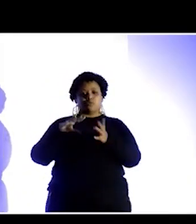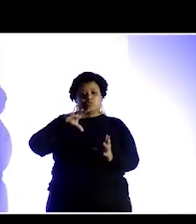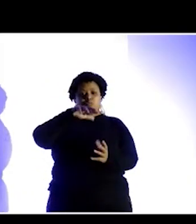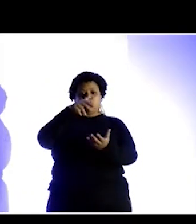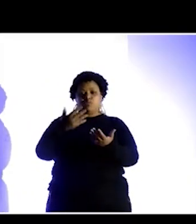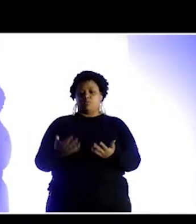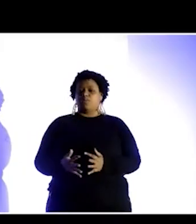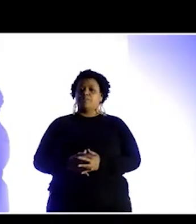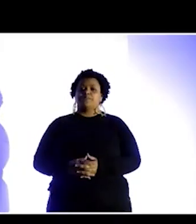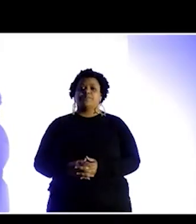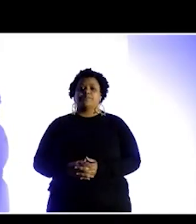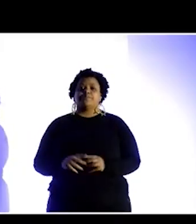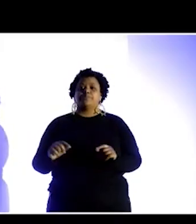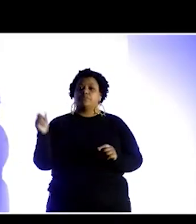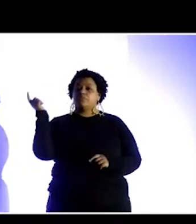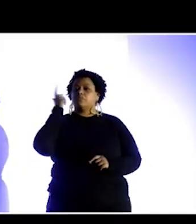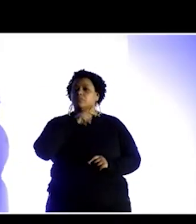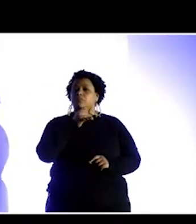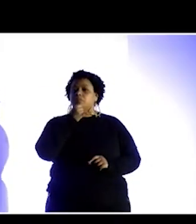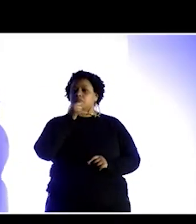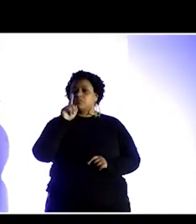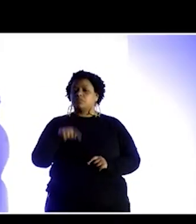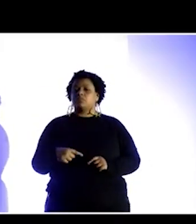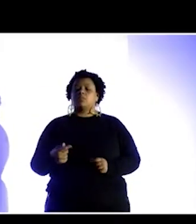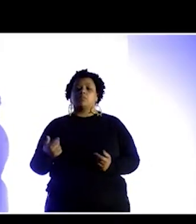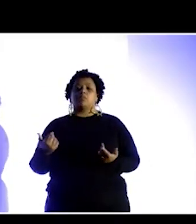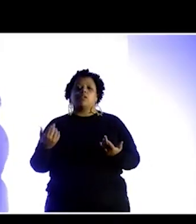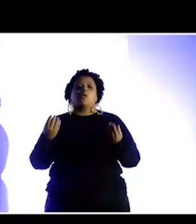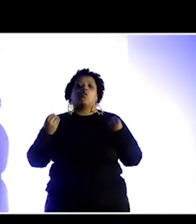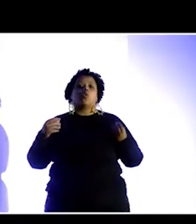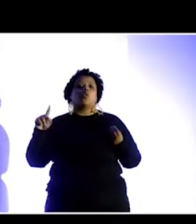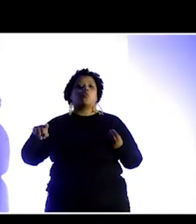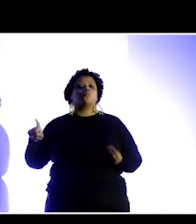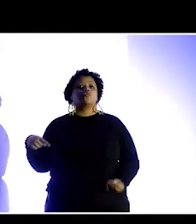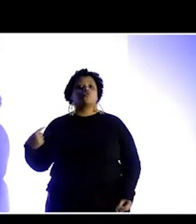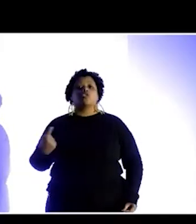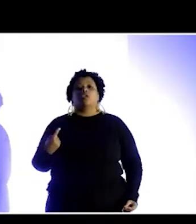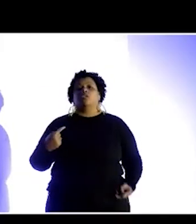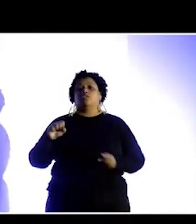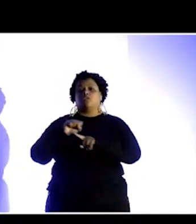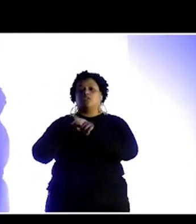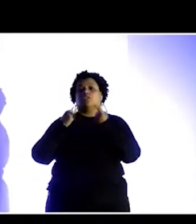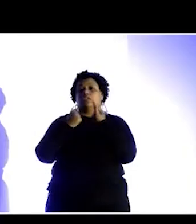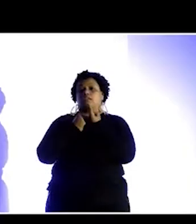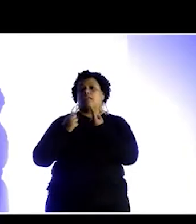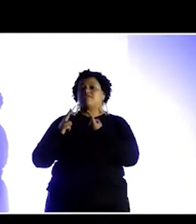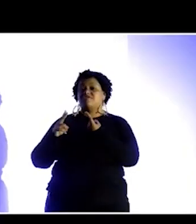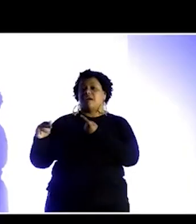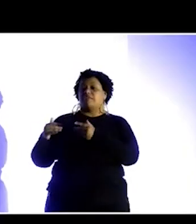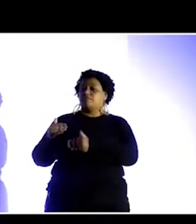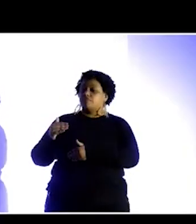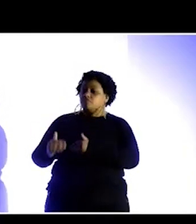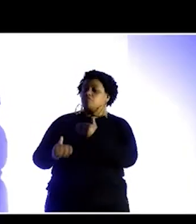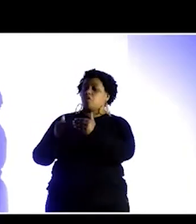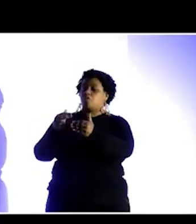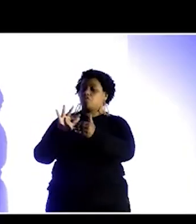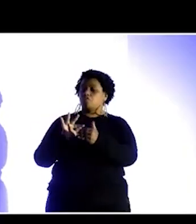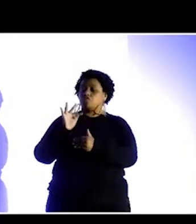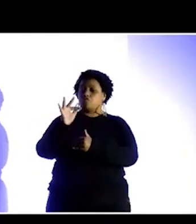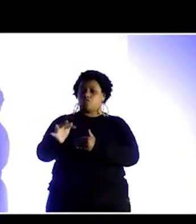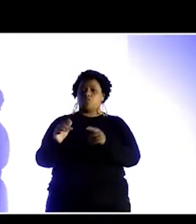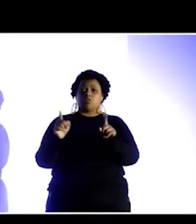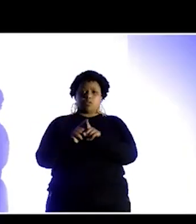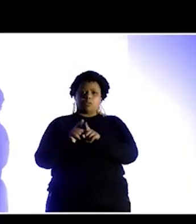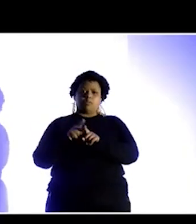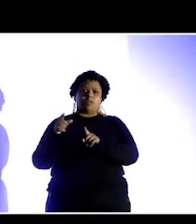Esse mundo, ele parte do princípio de como a nossa sociedade irá se desenvolver no futuro, e isso impacta diretamente nos níveis